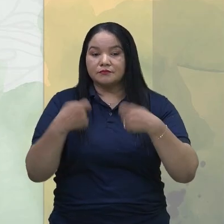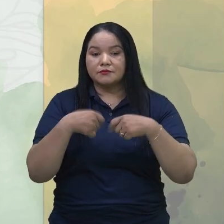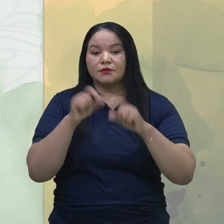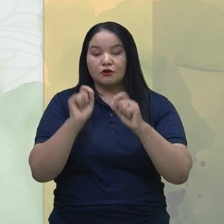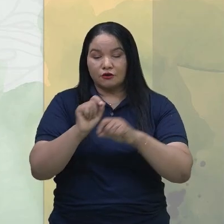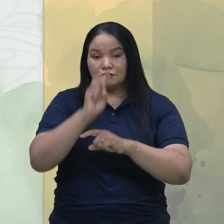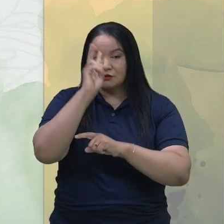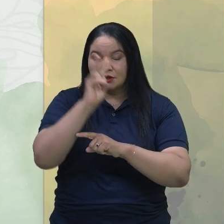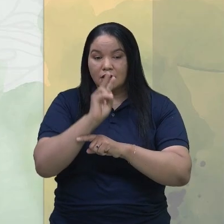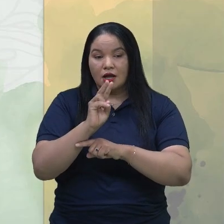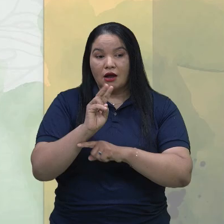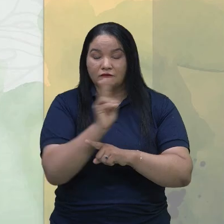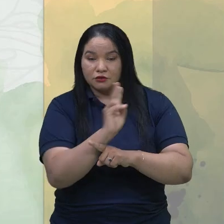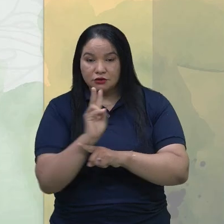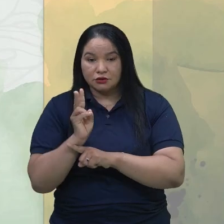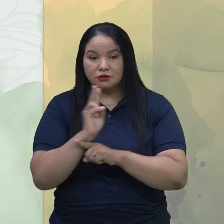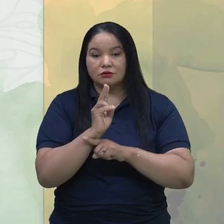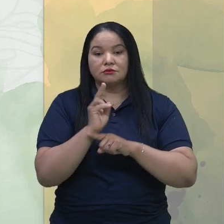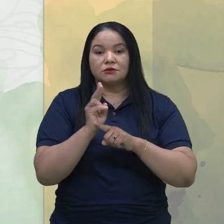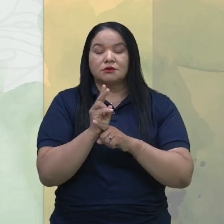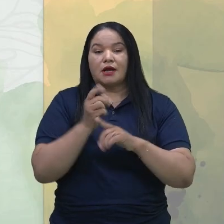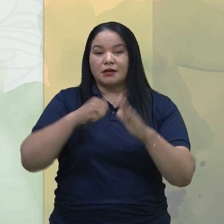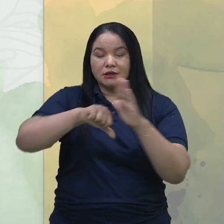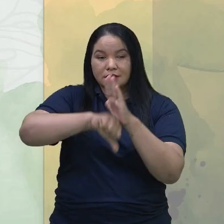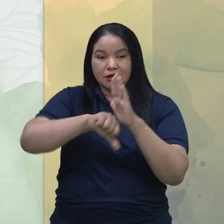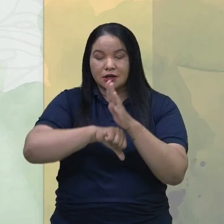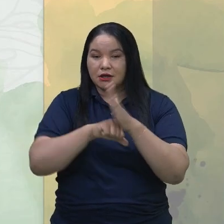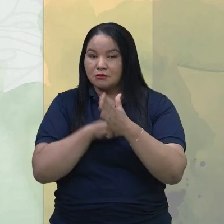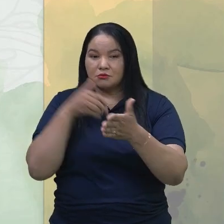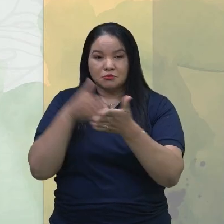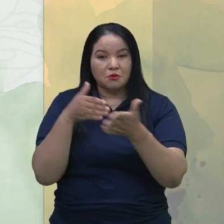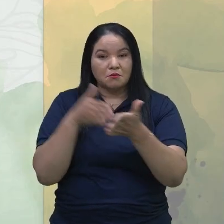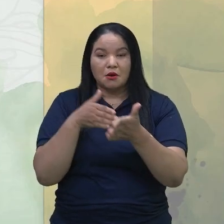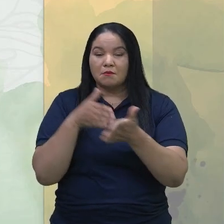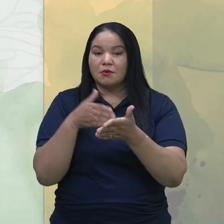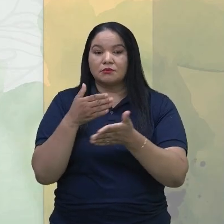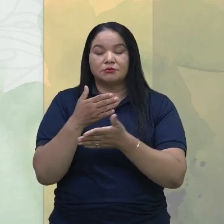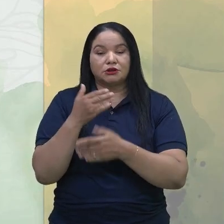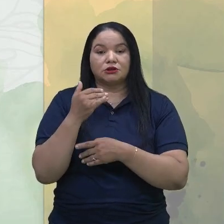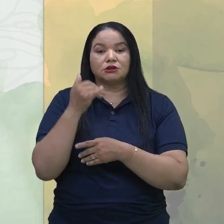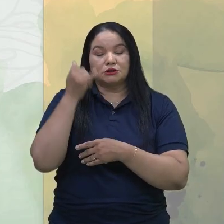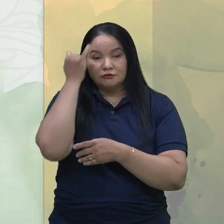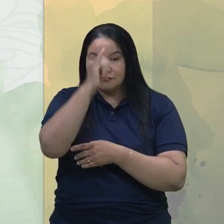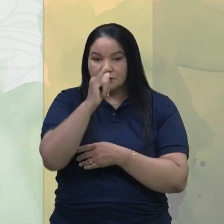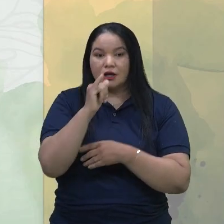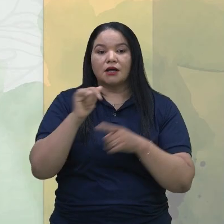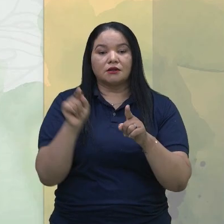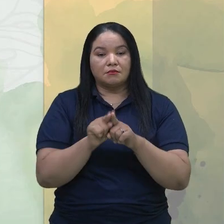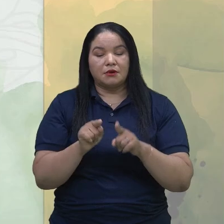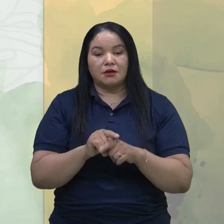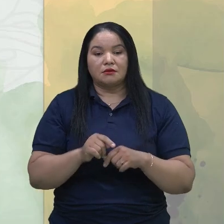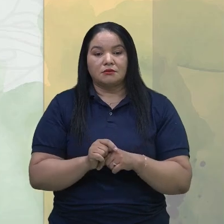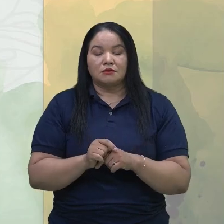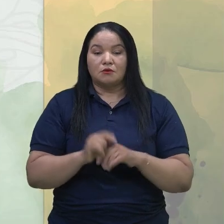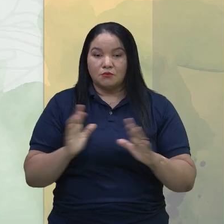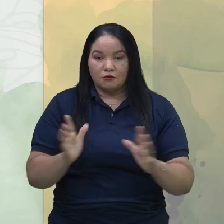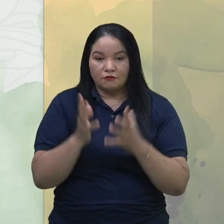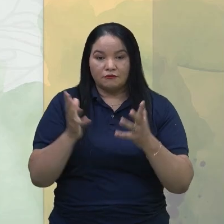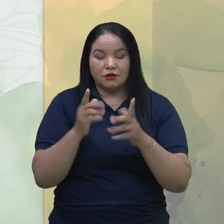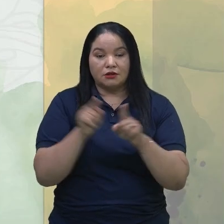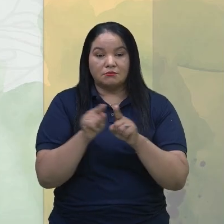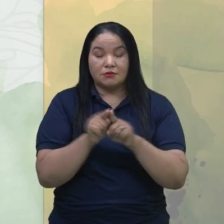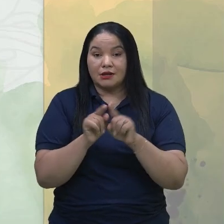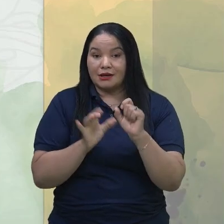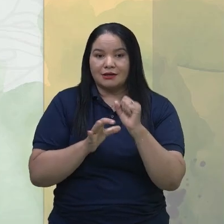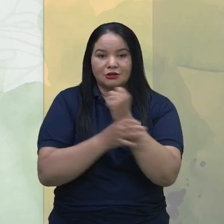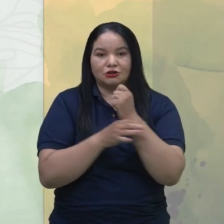a fiscalização, combater esses crimes ambientais, né? São alguns dos pontos que colocamos aí. Promover e garantir que as terras